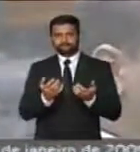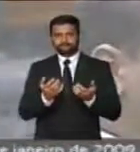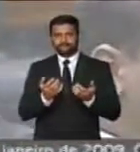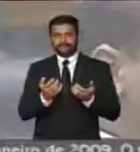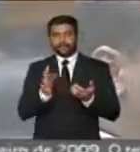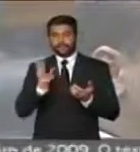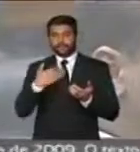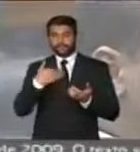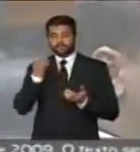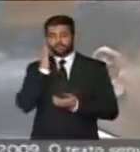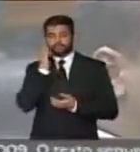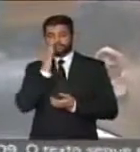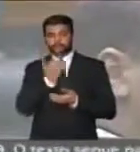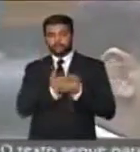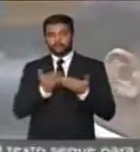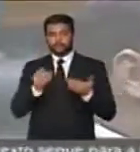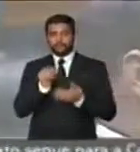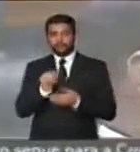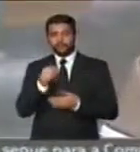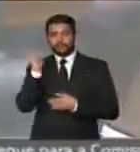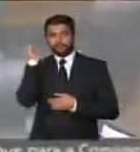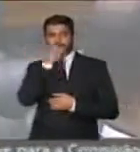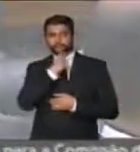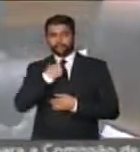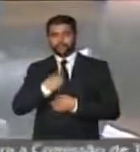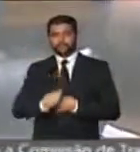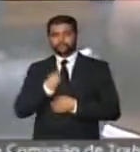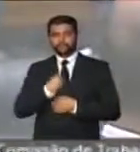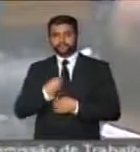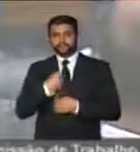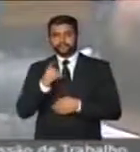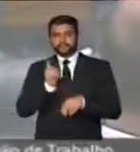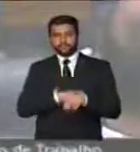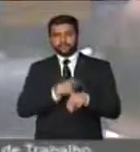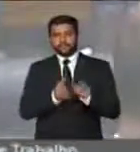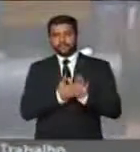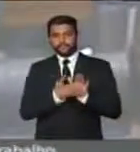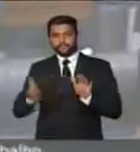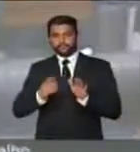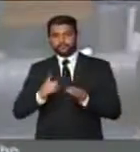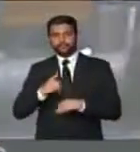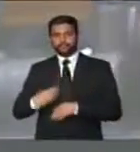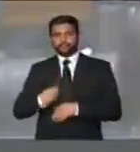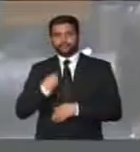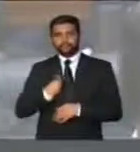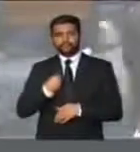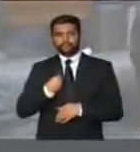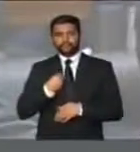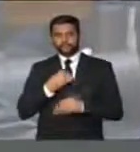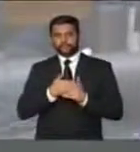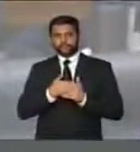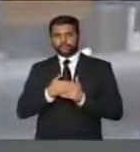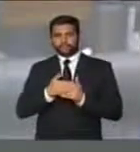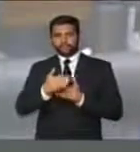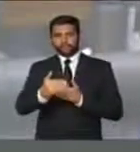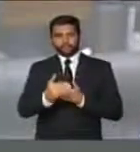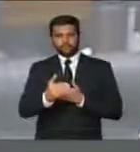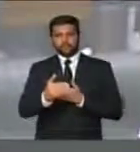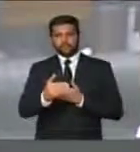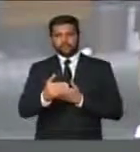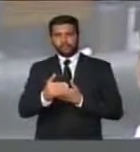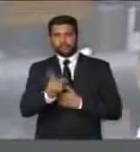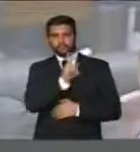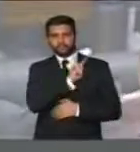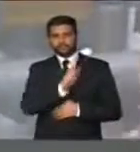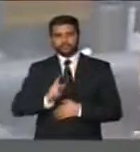Ele já sabe da dificuldade e do tempo curto que tem à frente